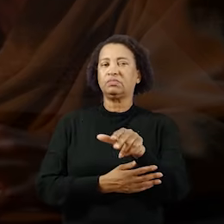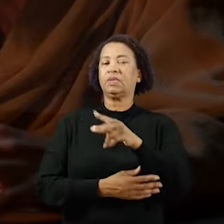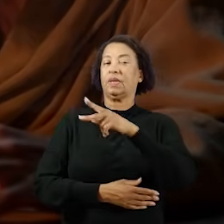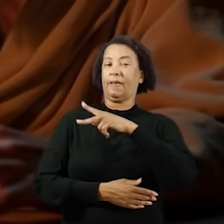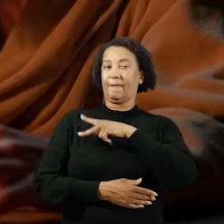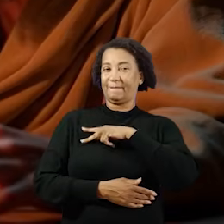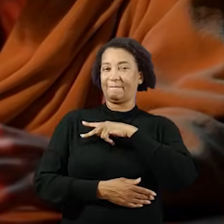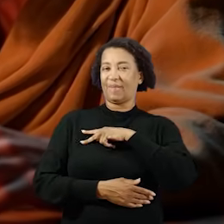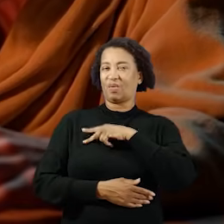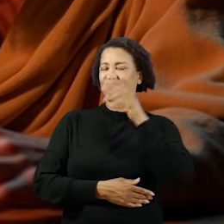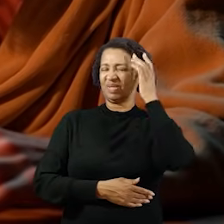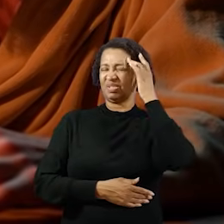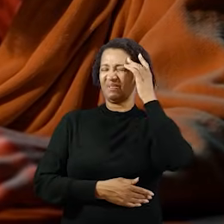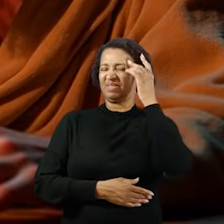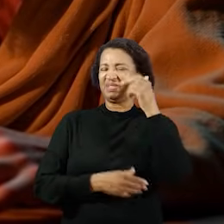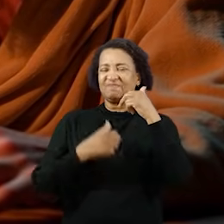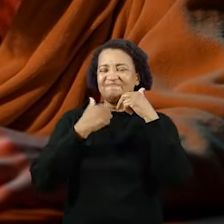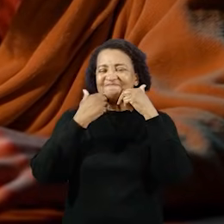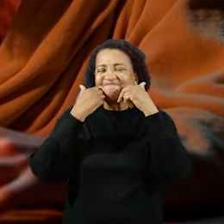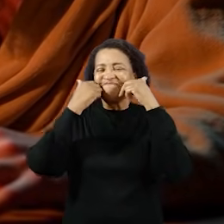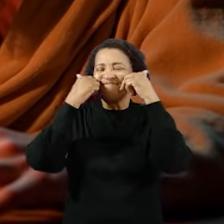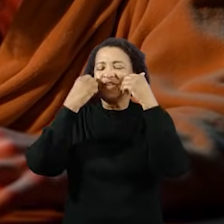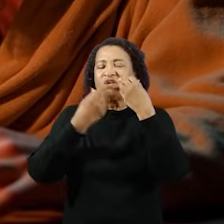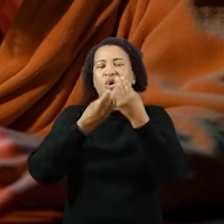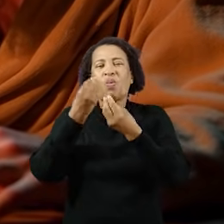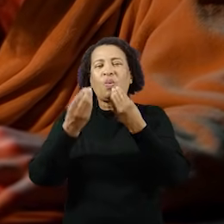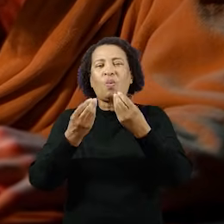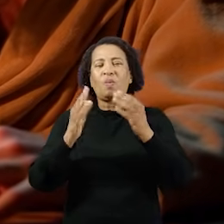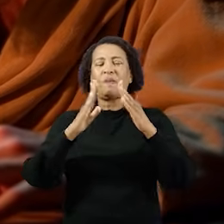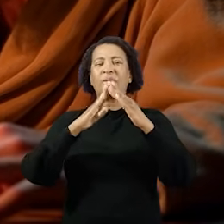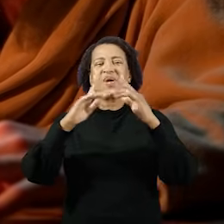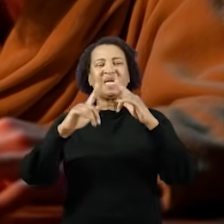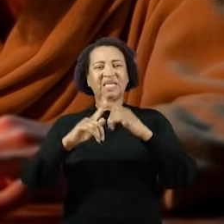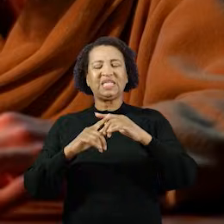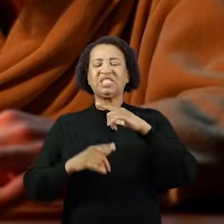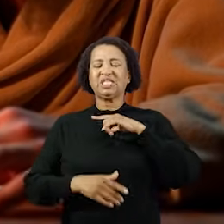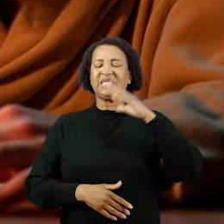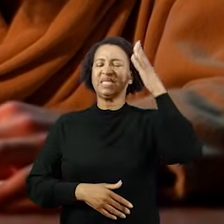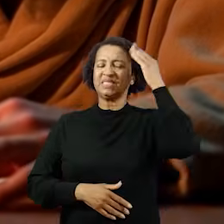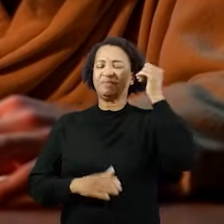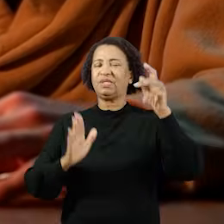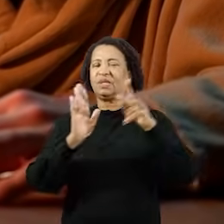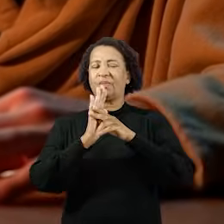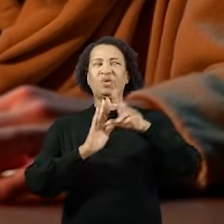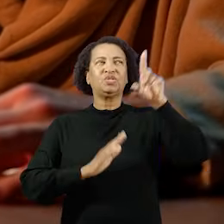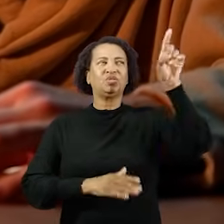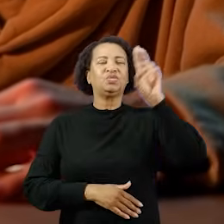Para Paulo, aquilo era uma vergonha. Como a igreja, tendo a sabedoria de